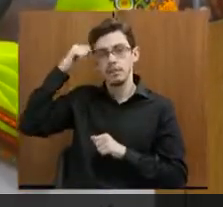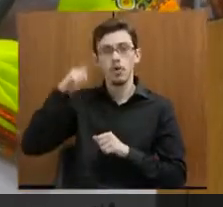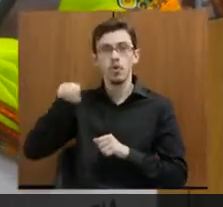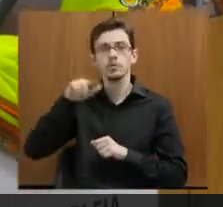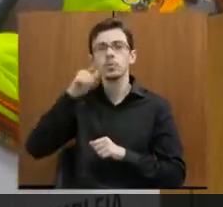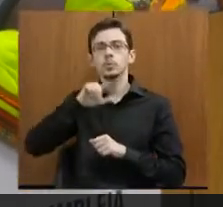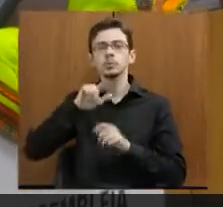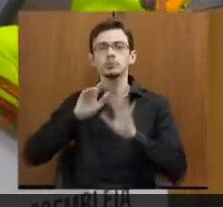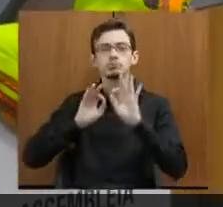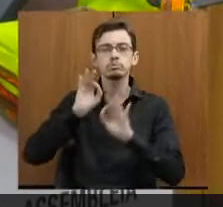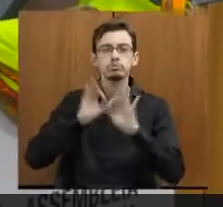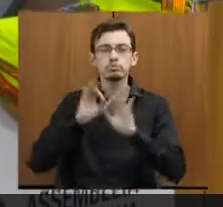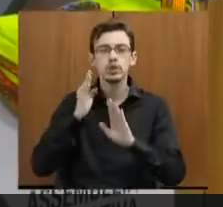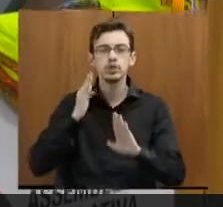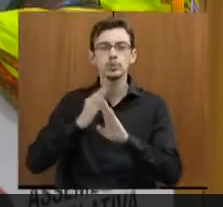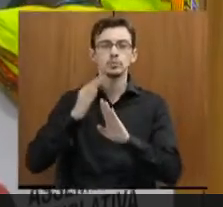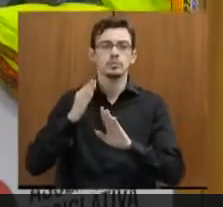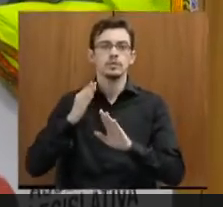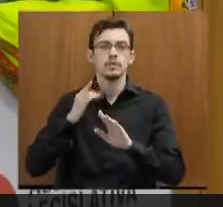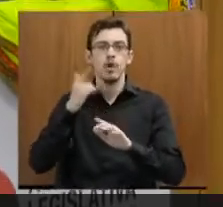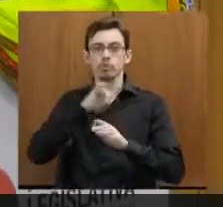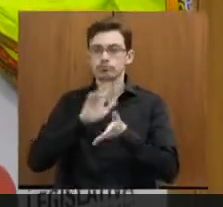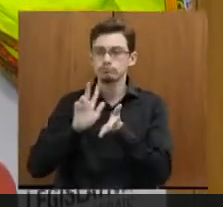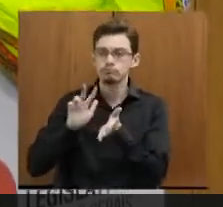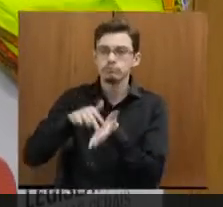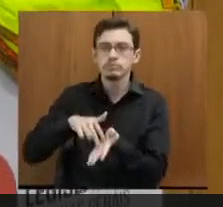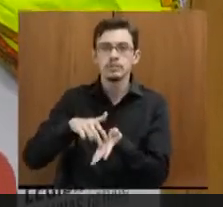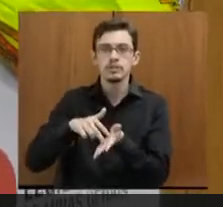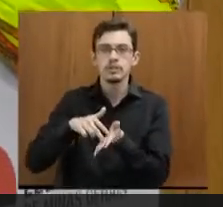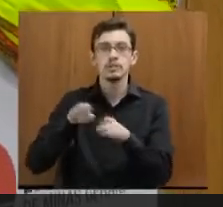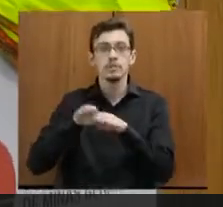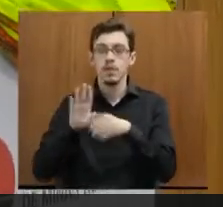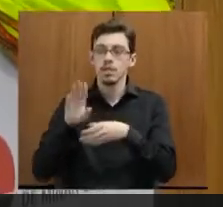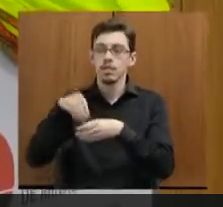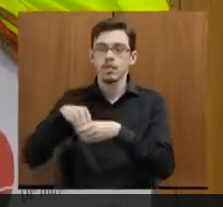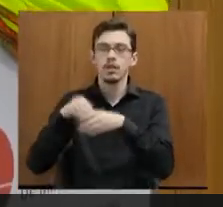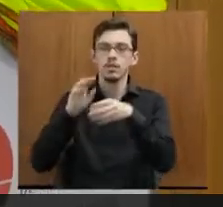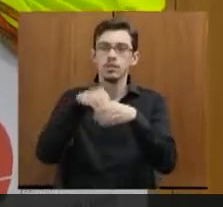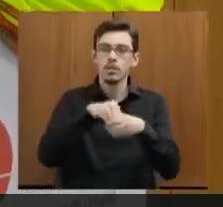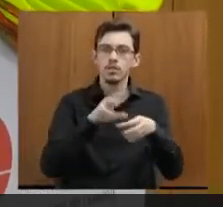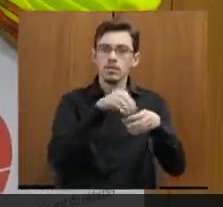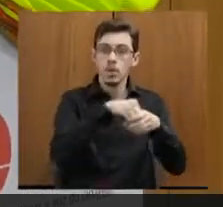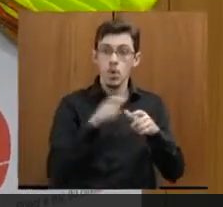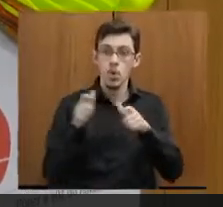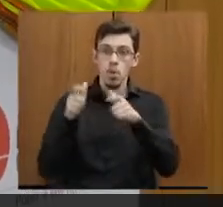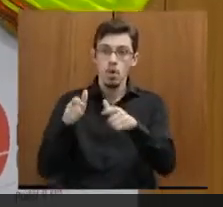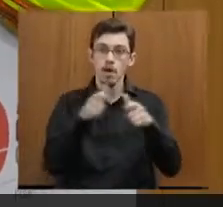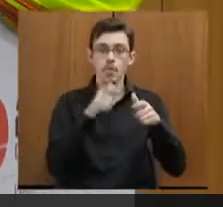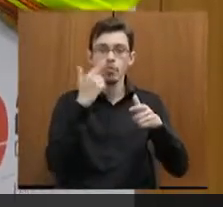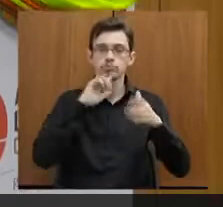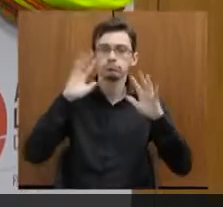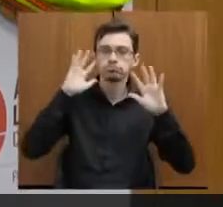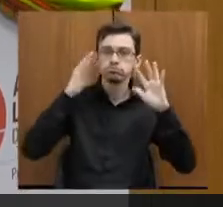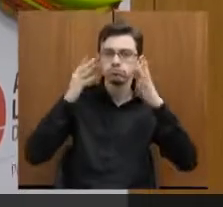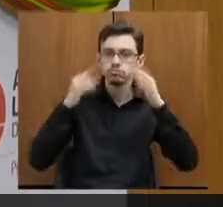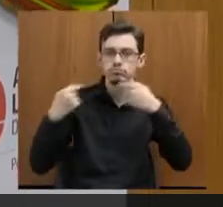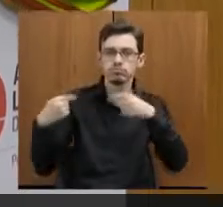caminhos para que continuemos perseverando e ocupando cada vez mais espaços de decisão